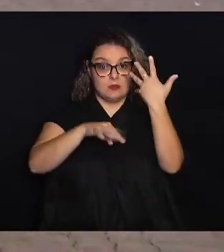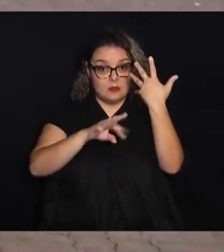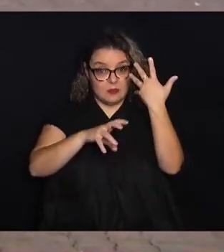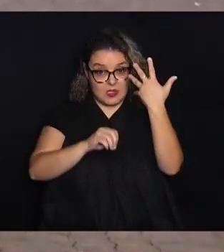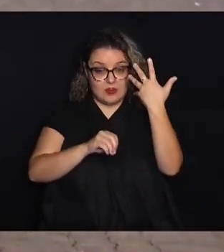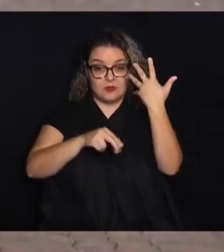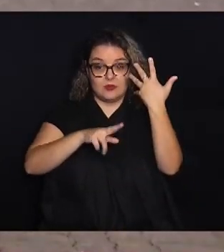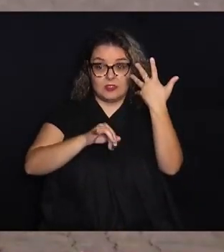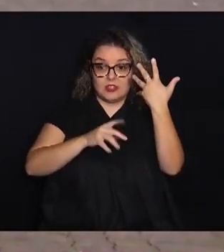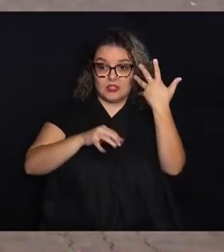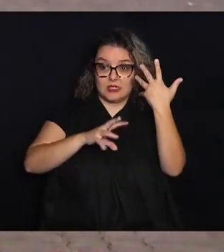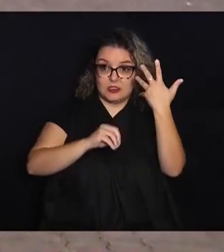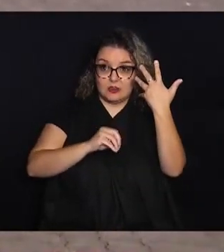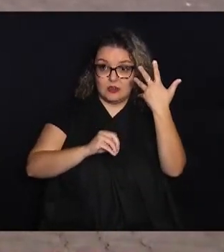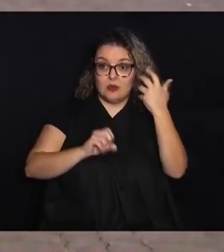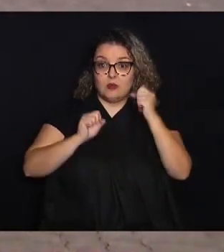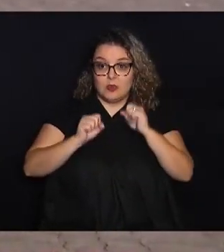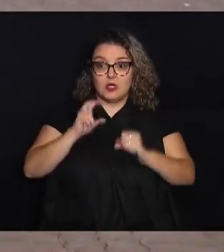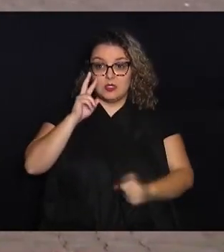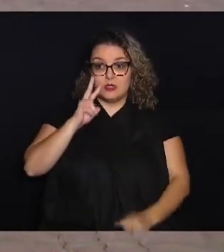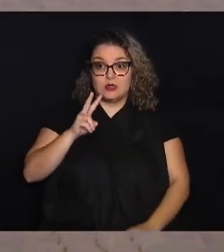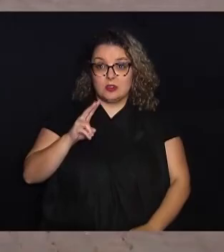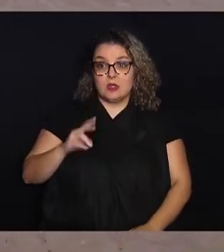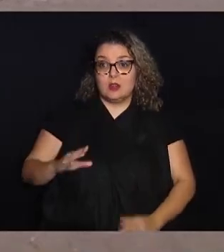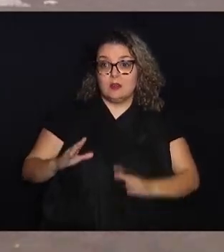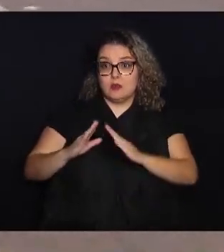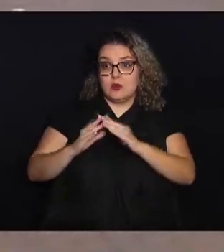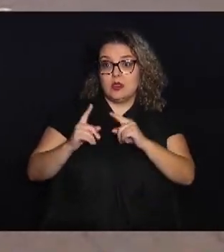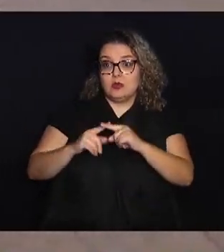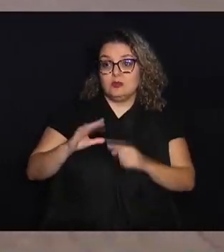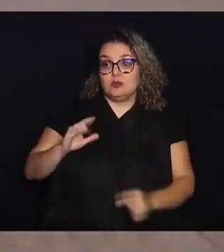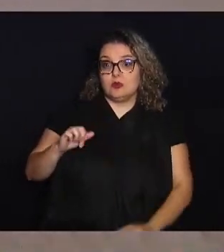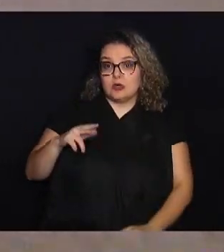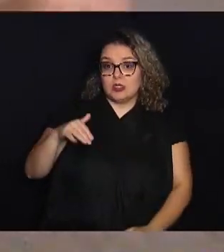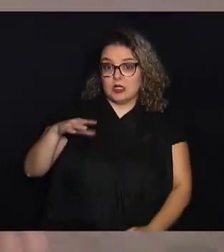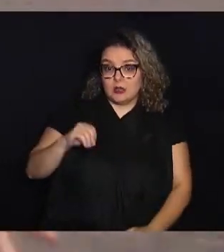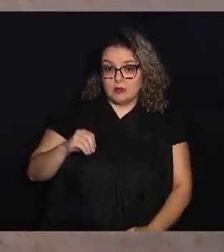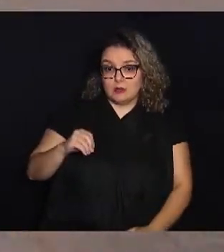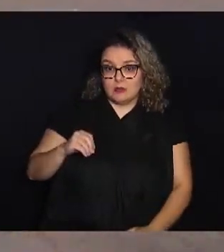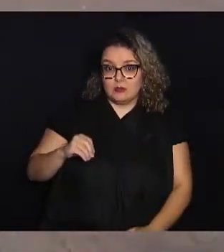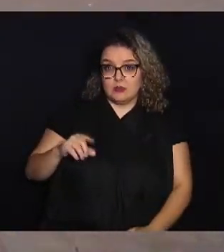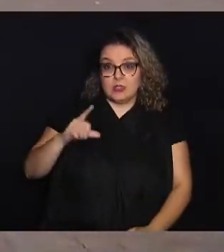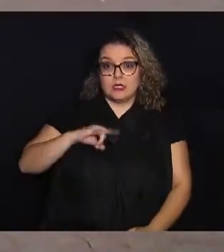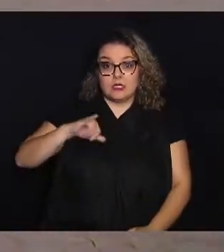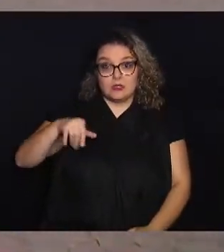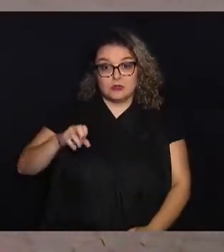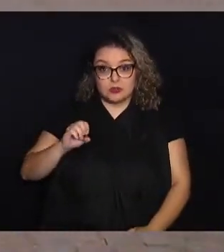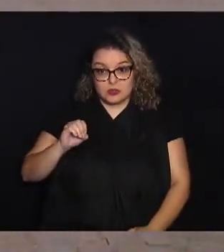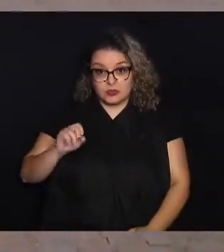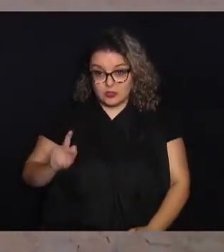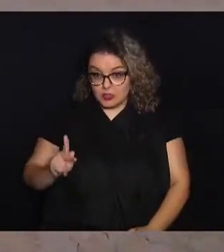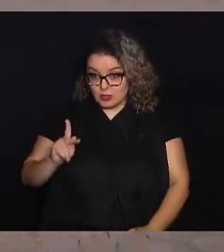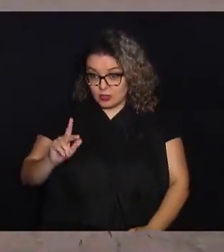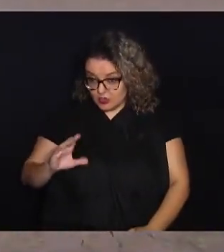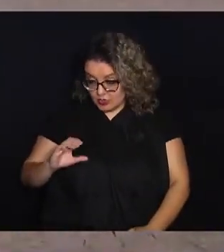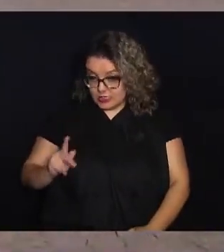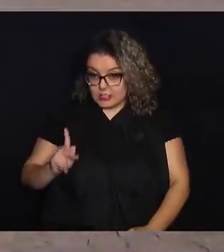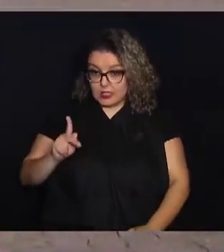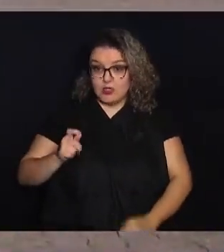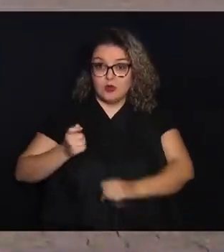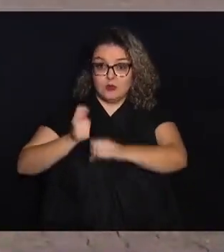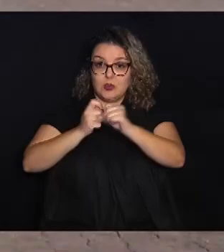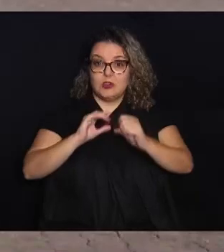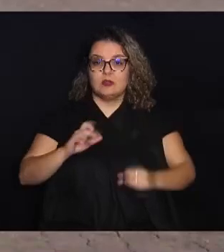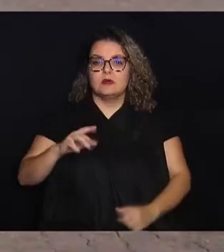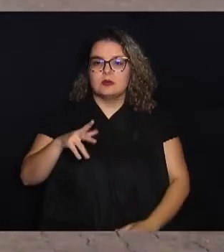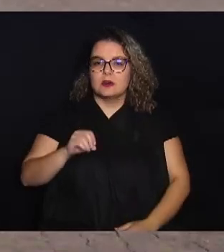Quirino. Aqui você pode ver a Basílica do Carmo. Aqui do nosso lado tem o Jockey, o monumento do Carlos Gomes, que a gente vai